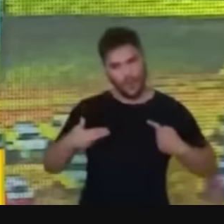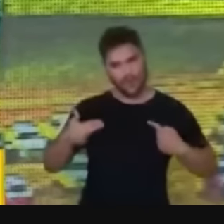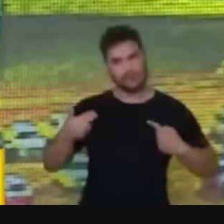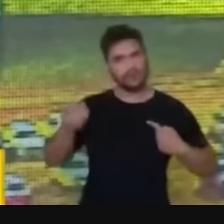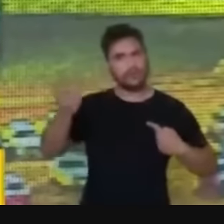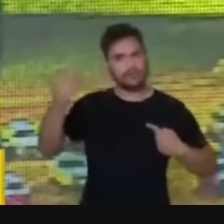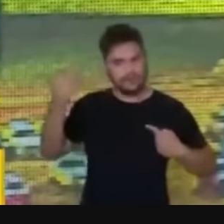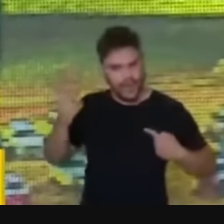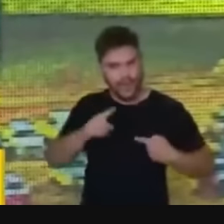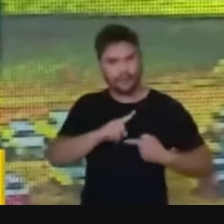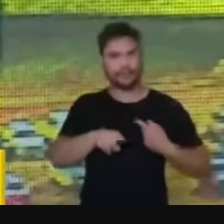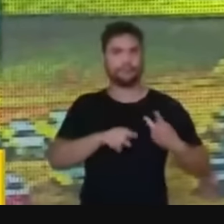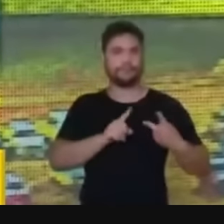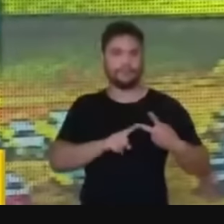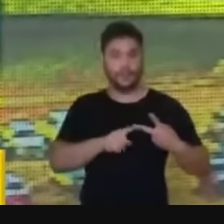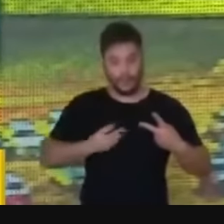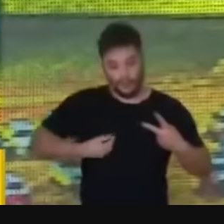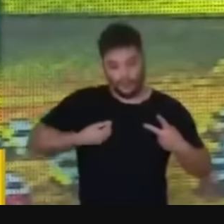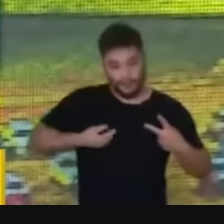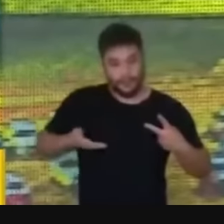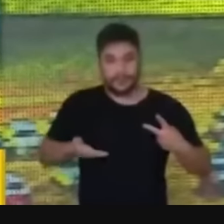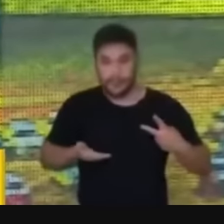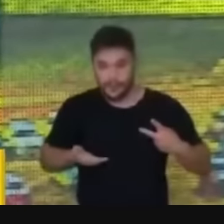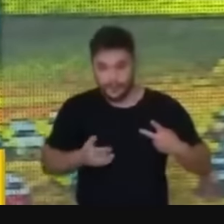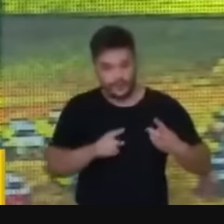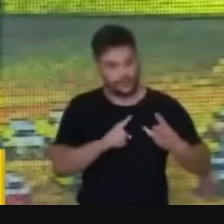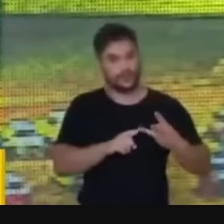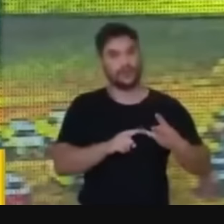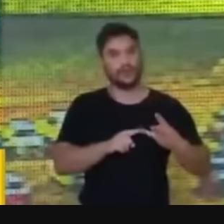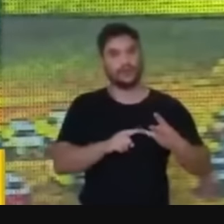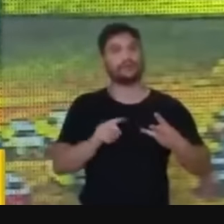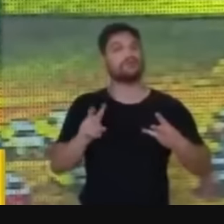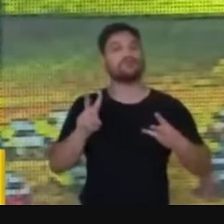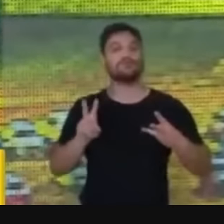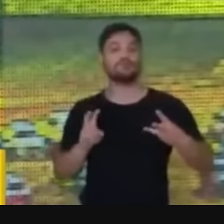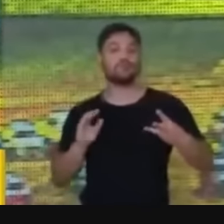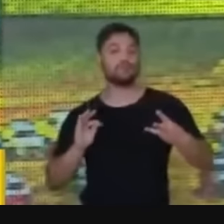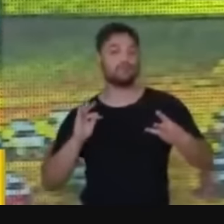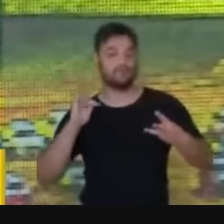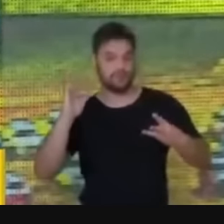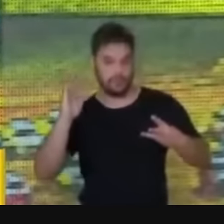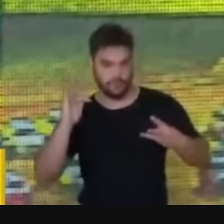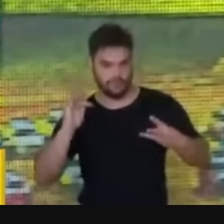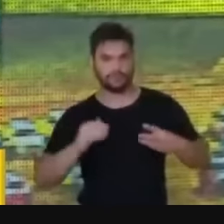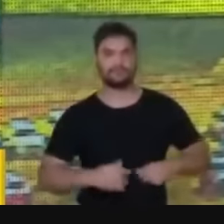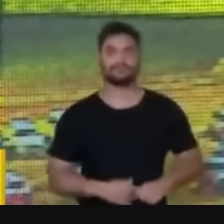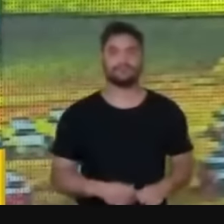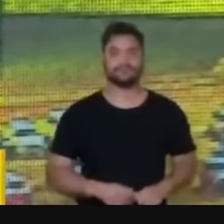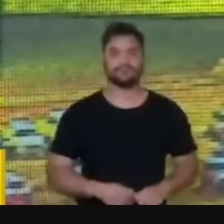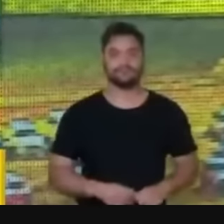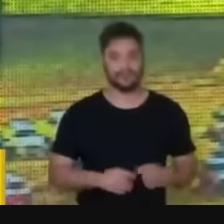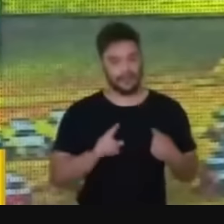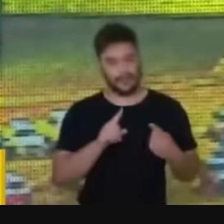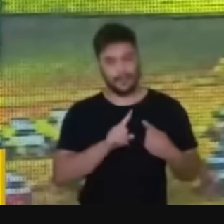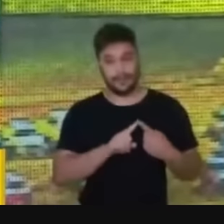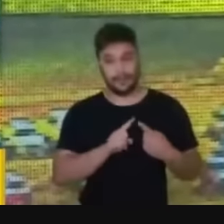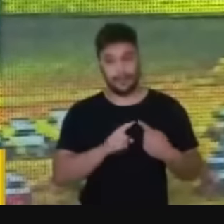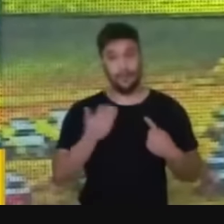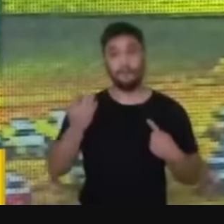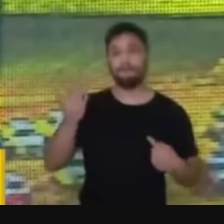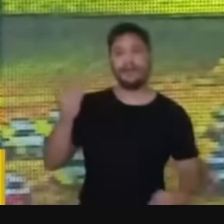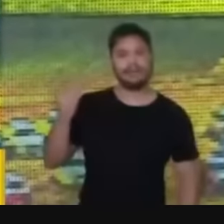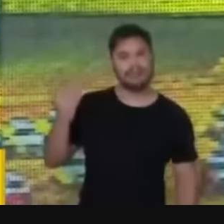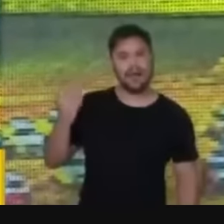uma em relação ao presente e uma em relação ao futuro. Em relação ao